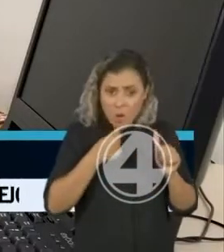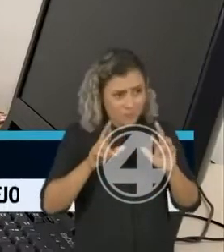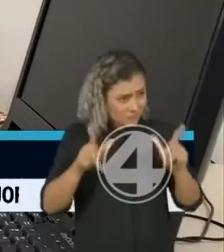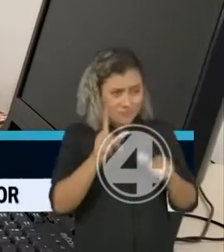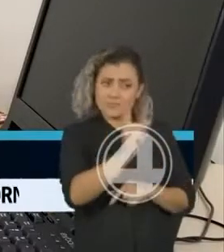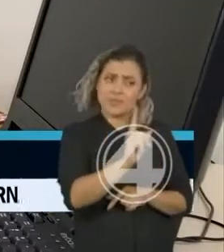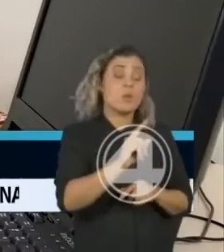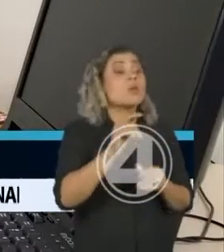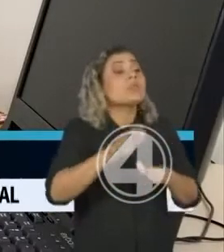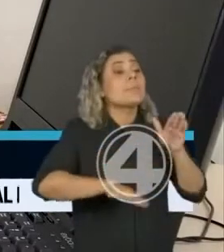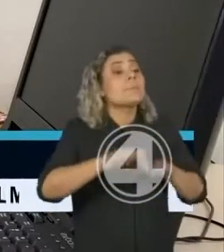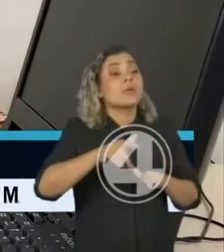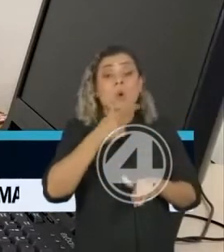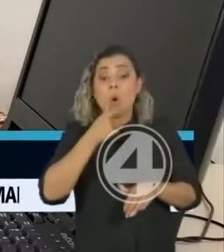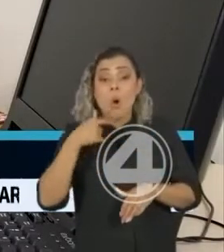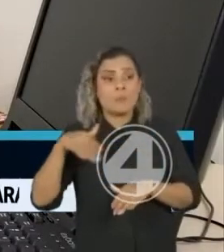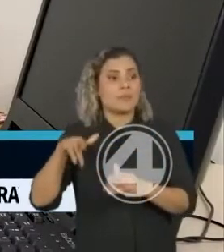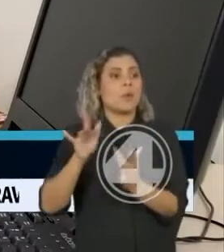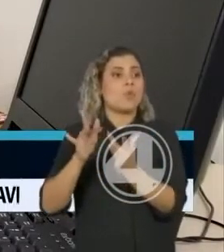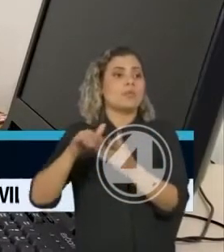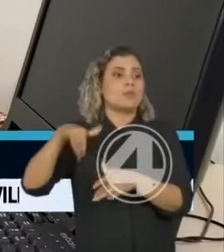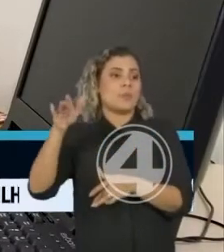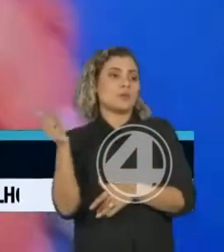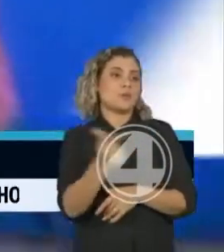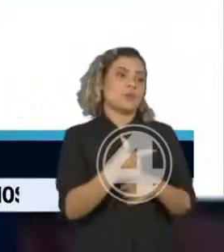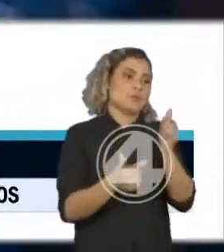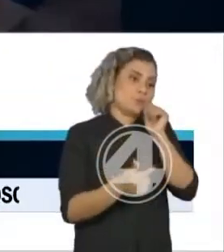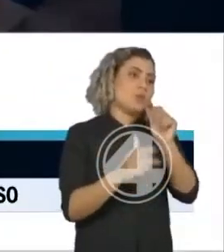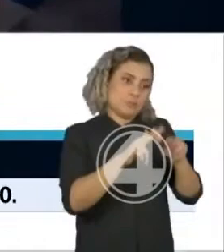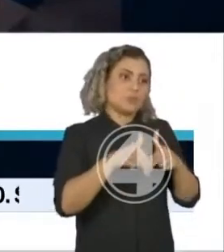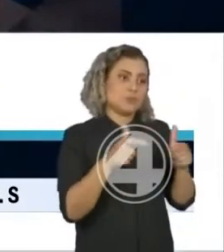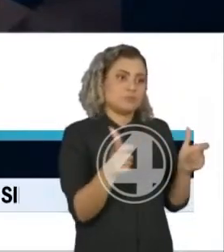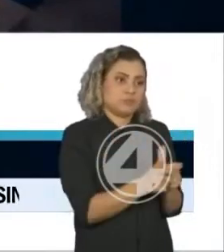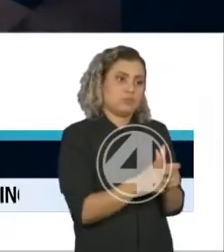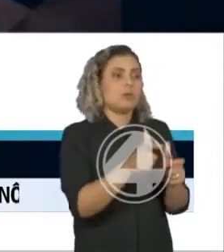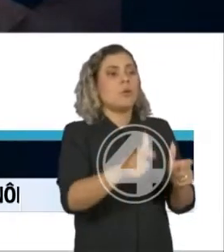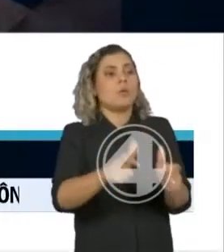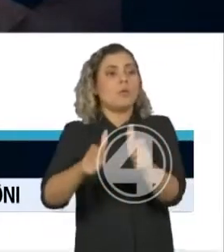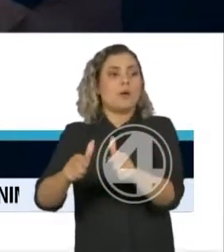e sim a exposição do sexo masculino é maior do que do sexo feminino